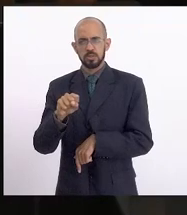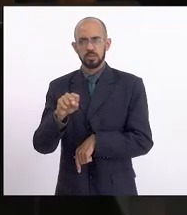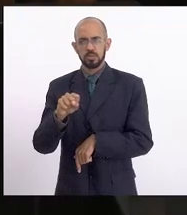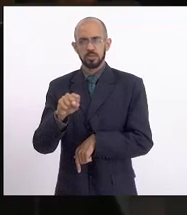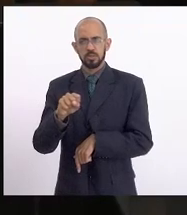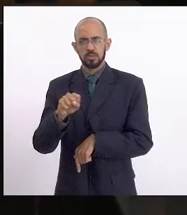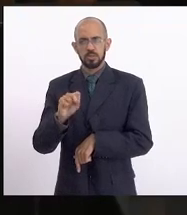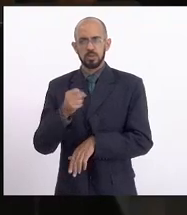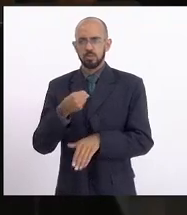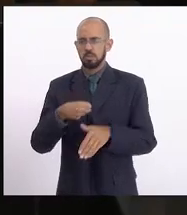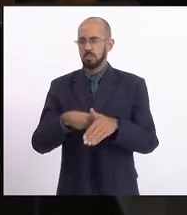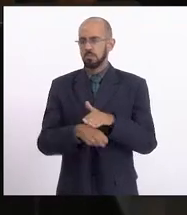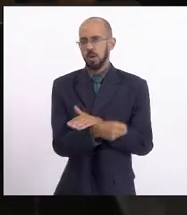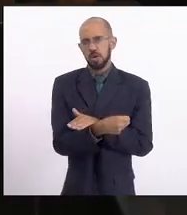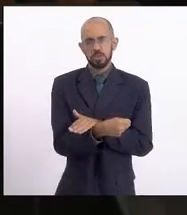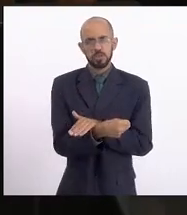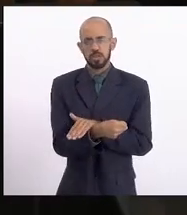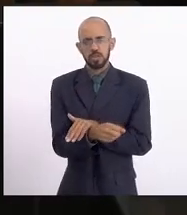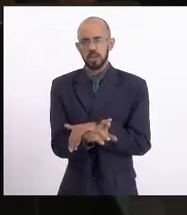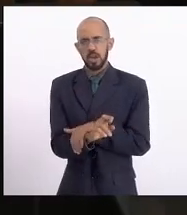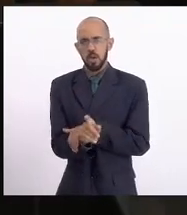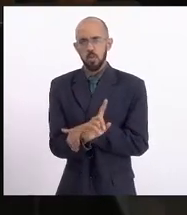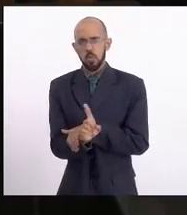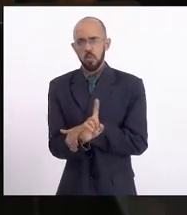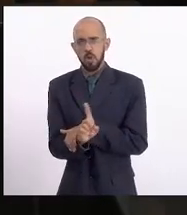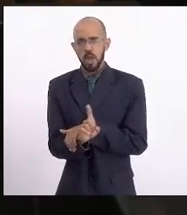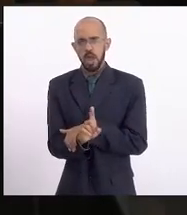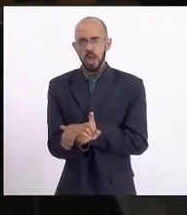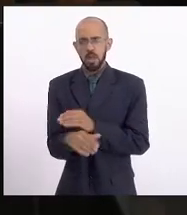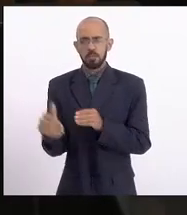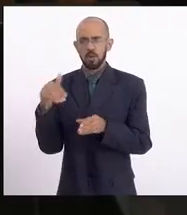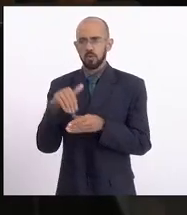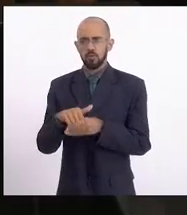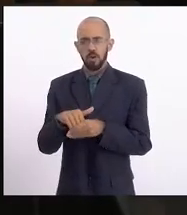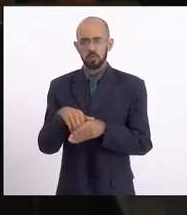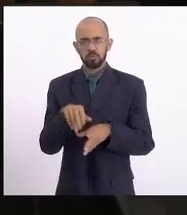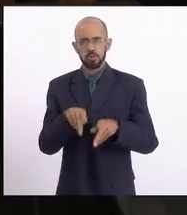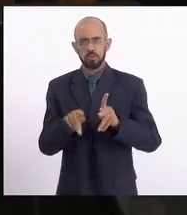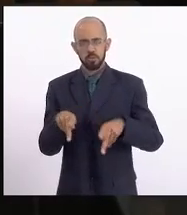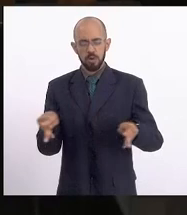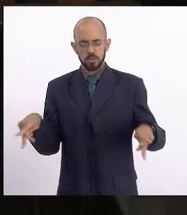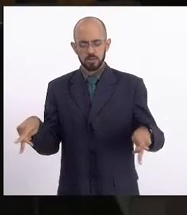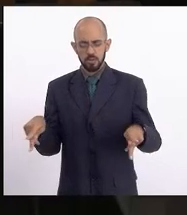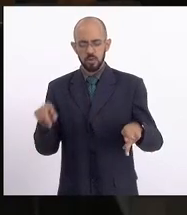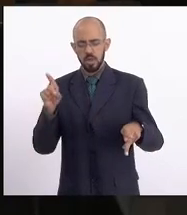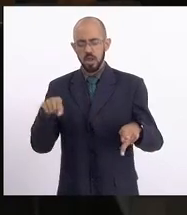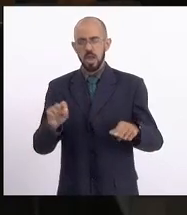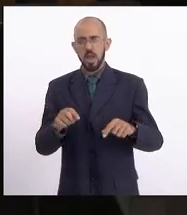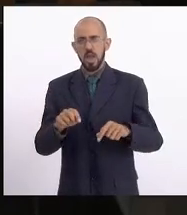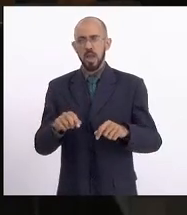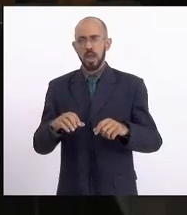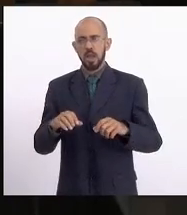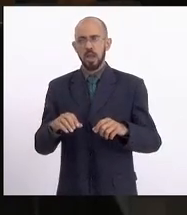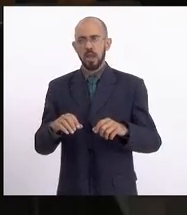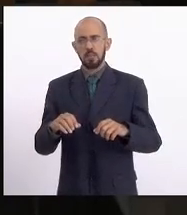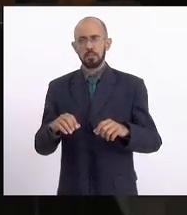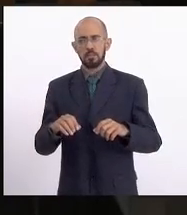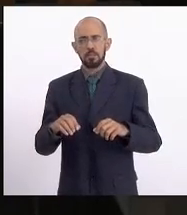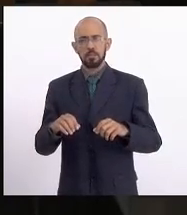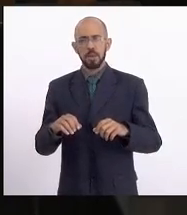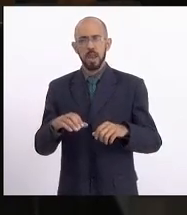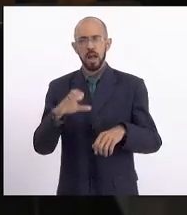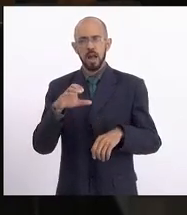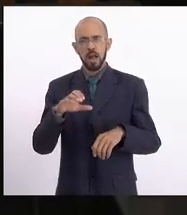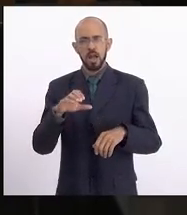que não foi através do voto do povo, foi através da Câmara de Vereadores, num